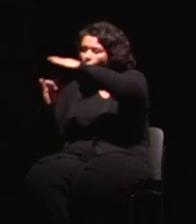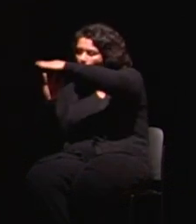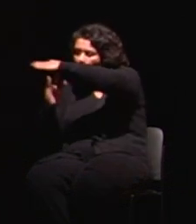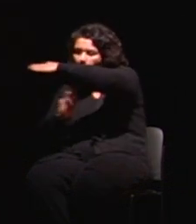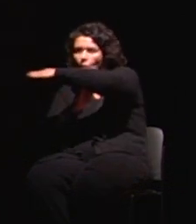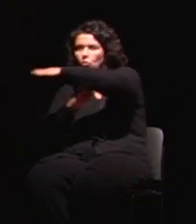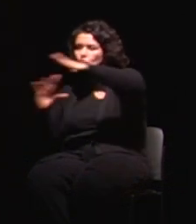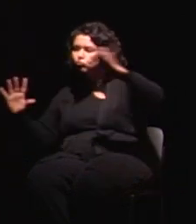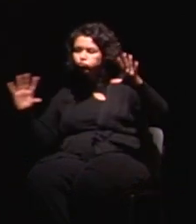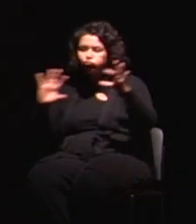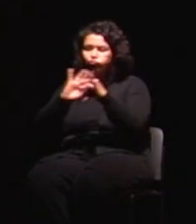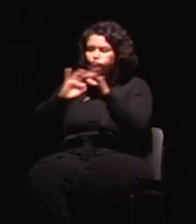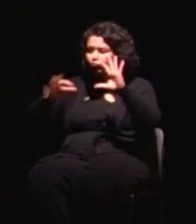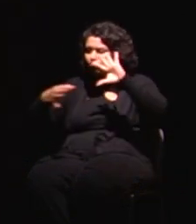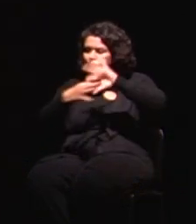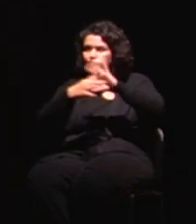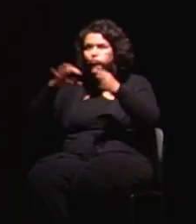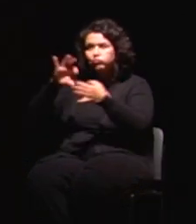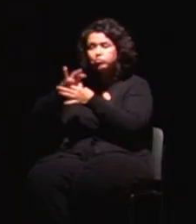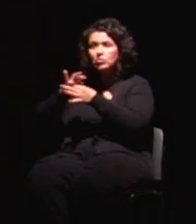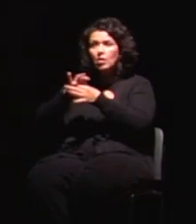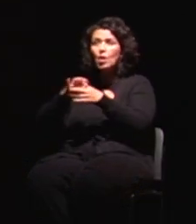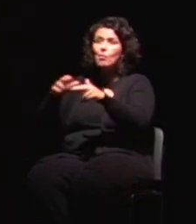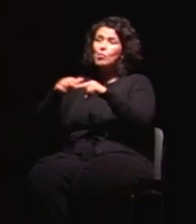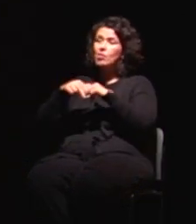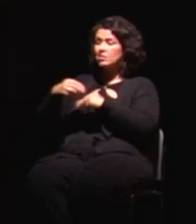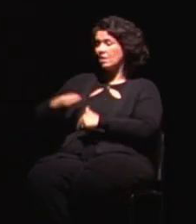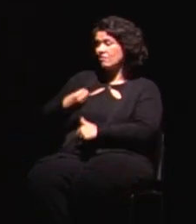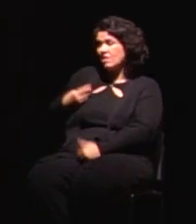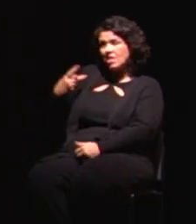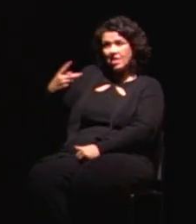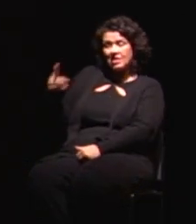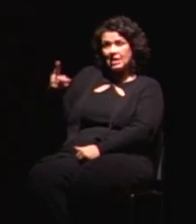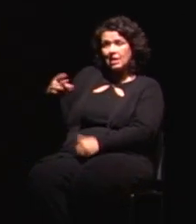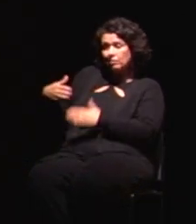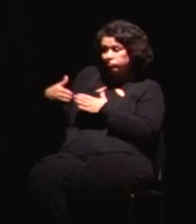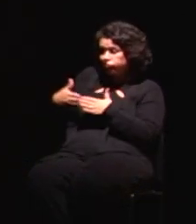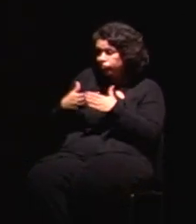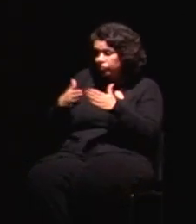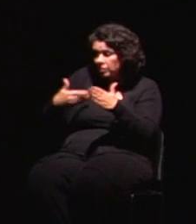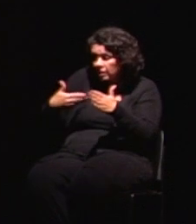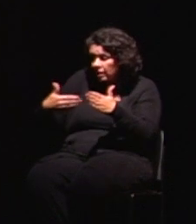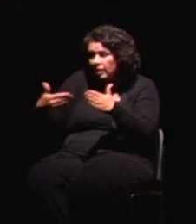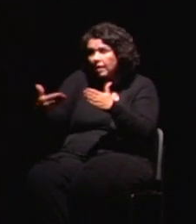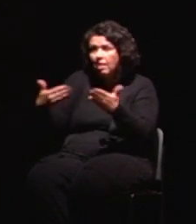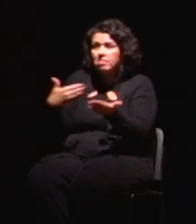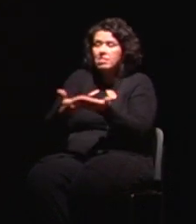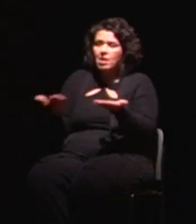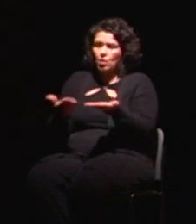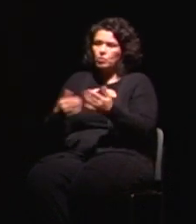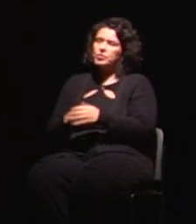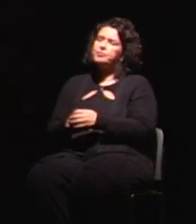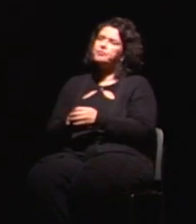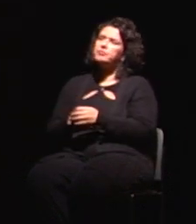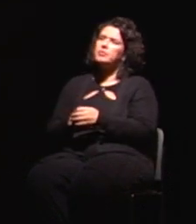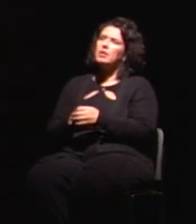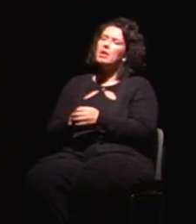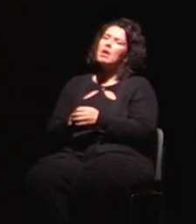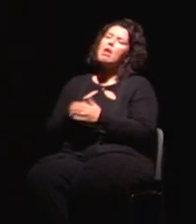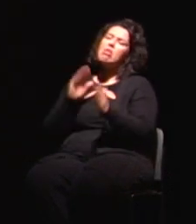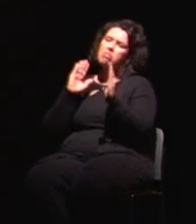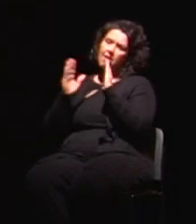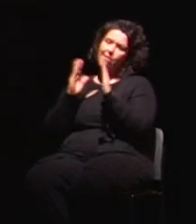trajeto dela num país, porque ela, que era, na época, não que hoje seja muito